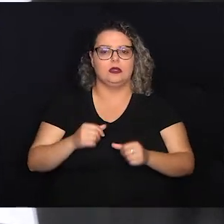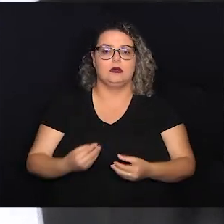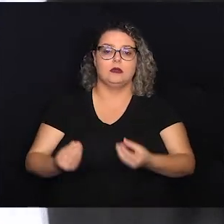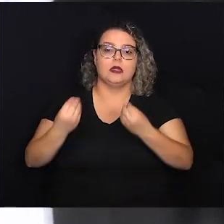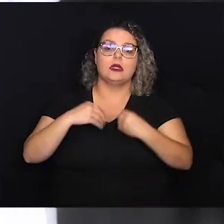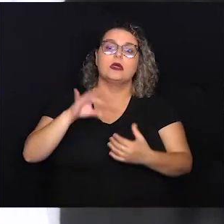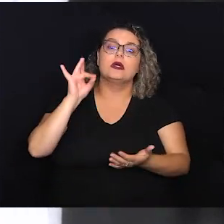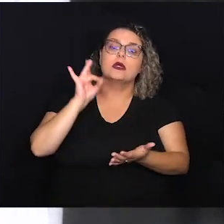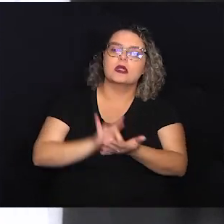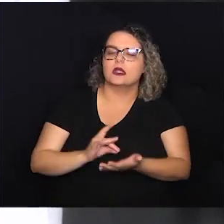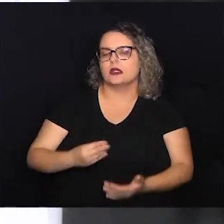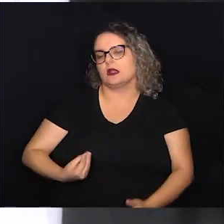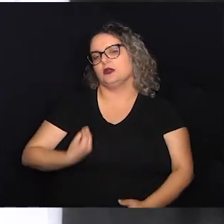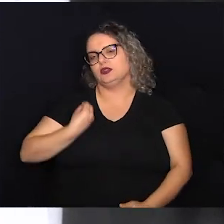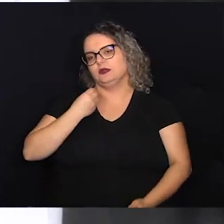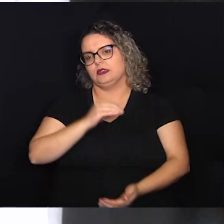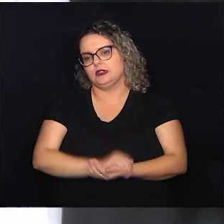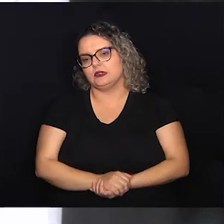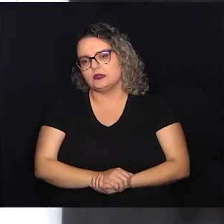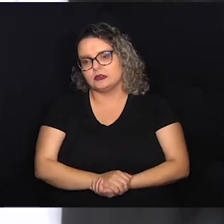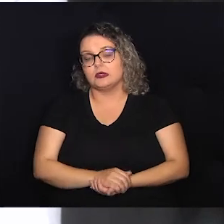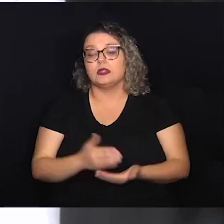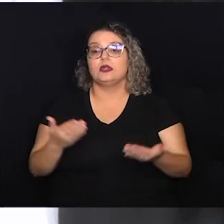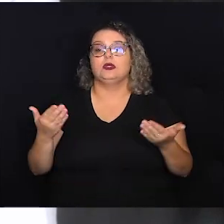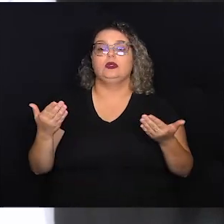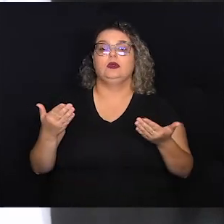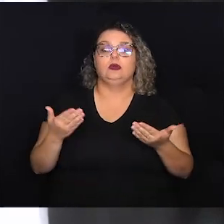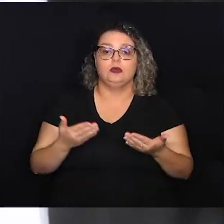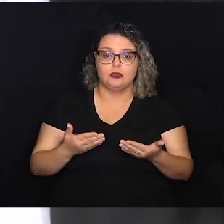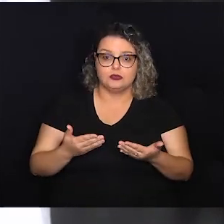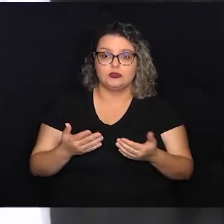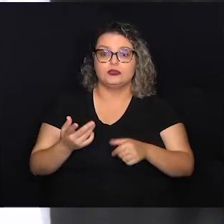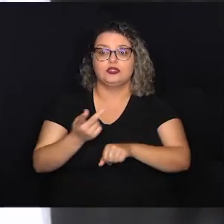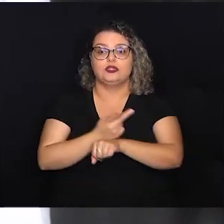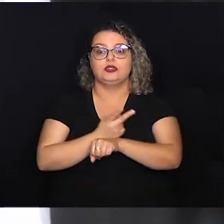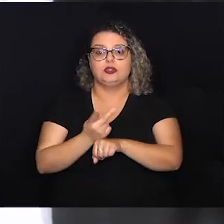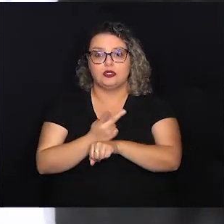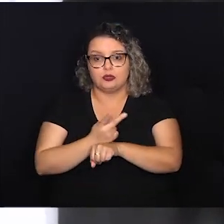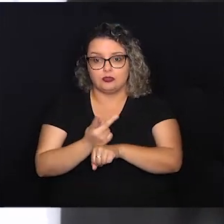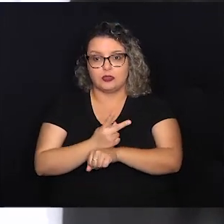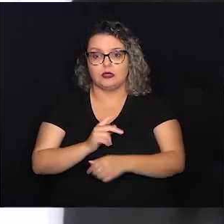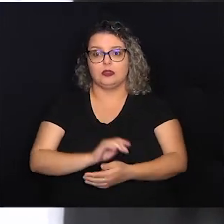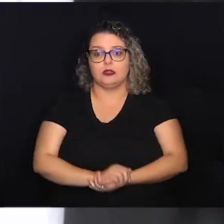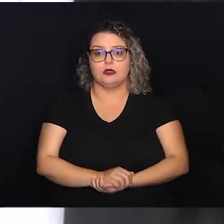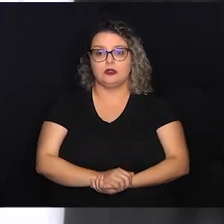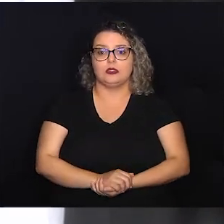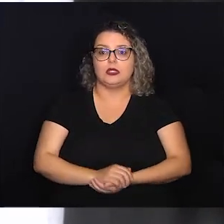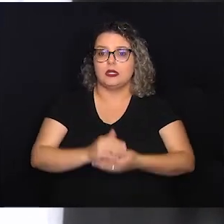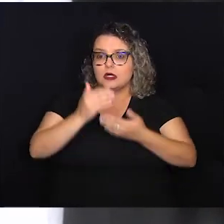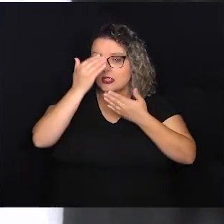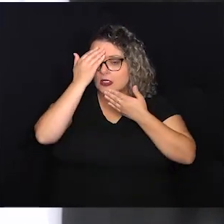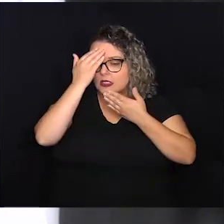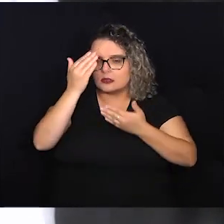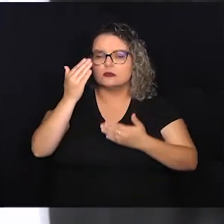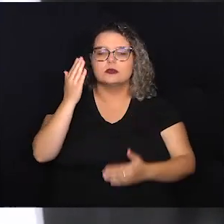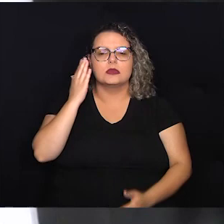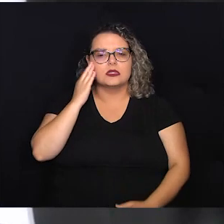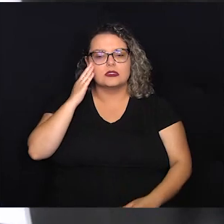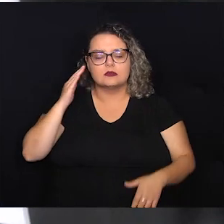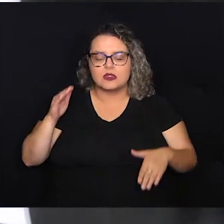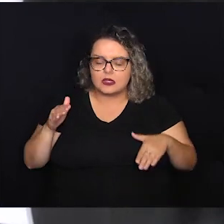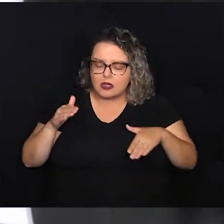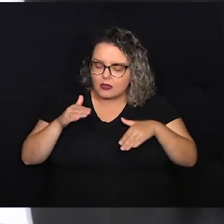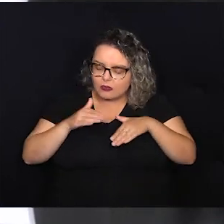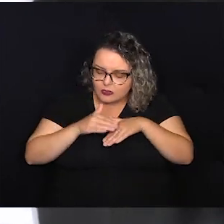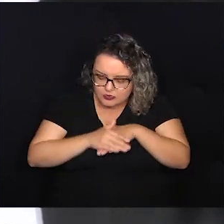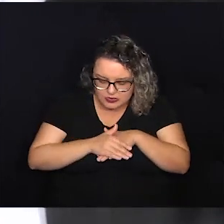Ele veio para mudar, para me trazer a realidade da vida. Certo. E hoje eu